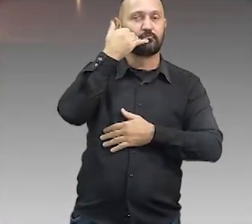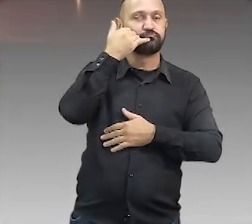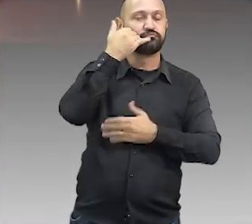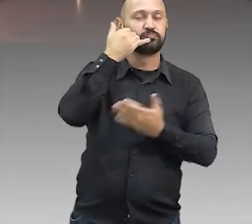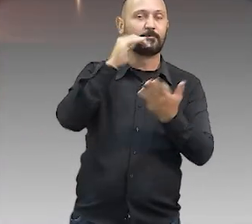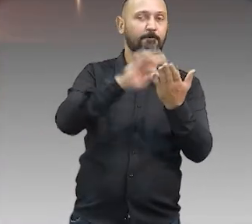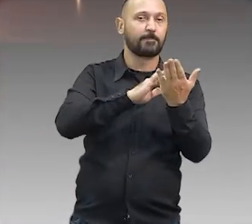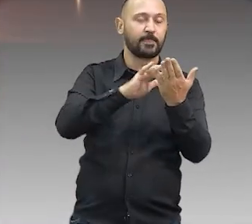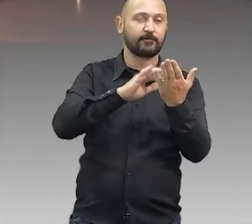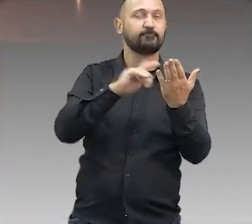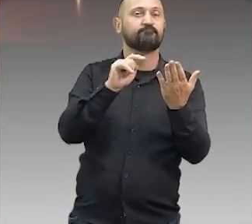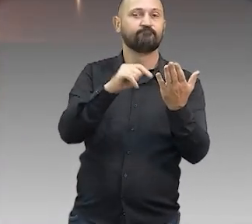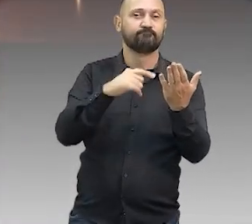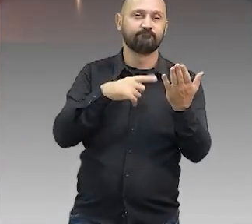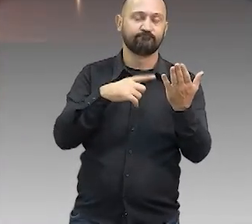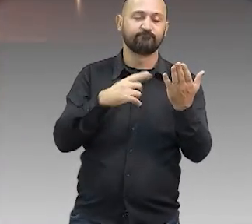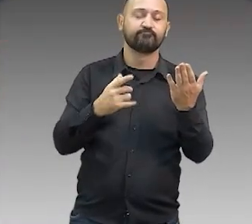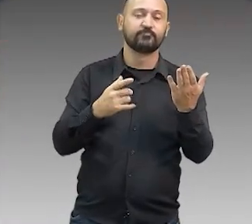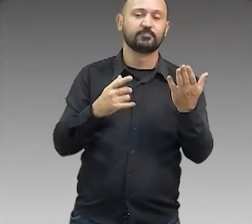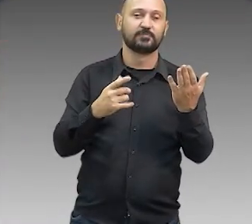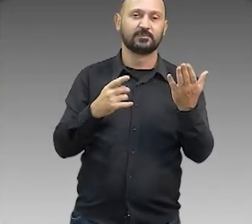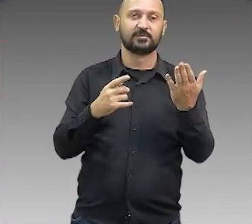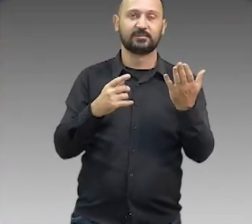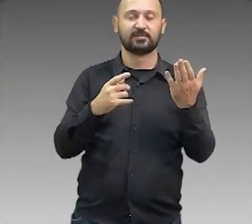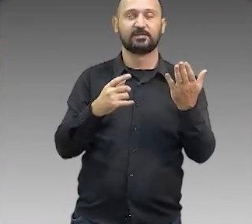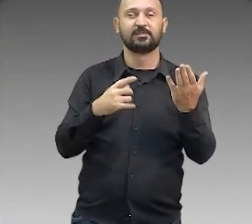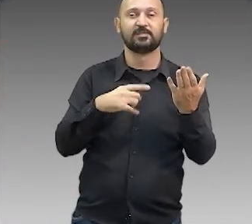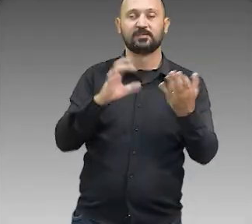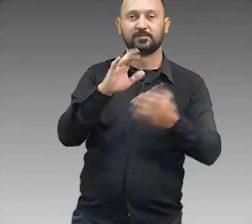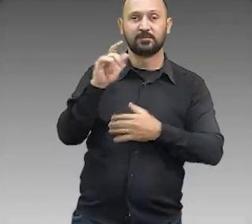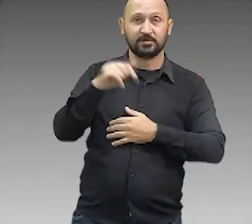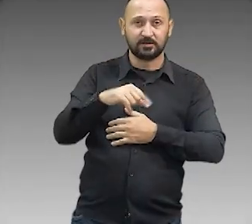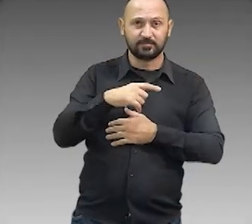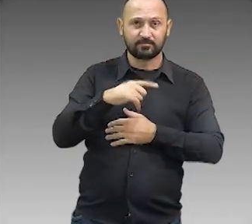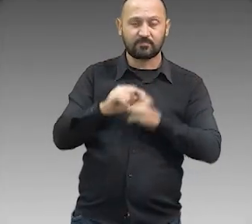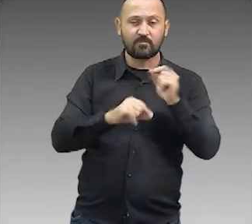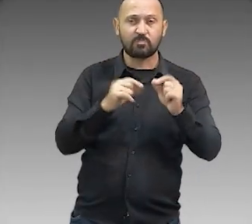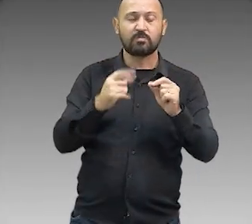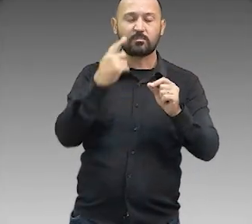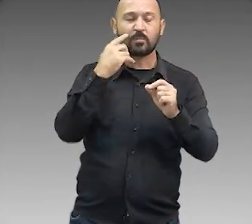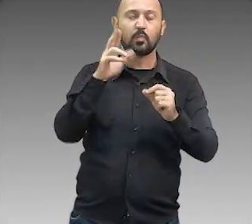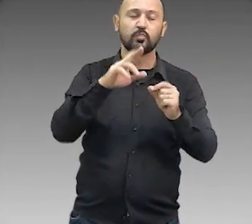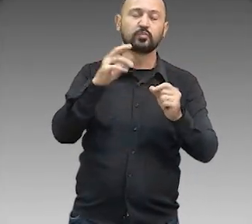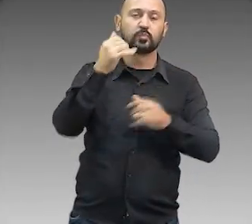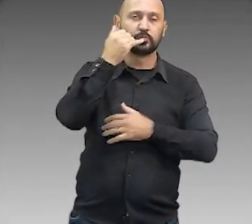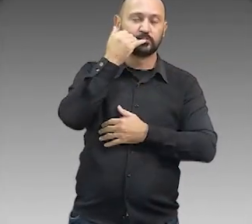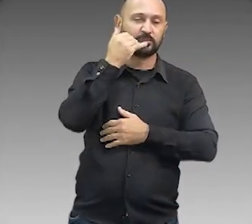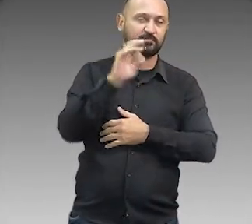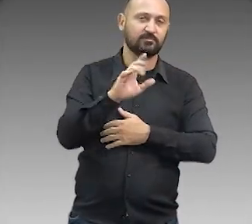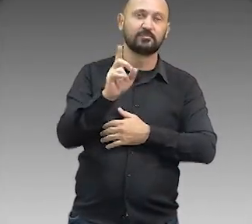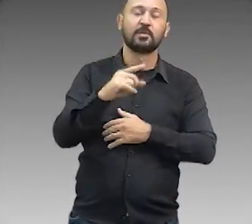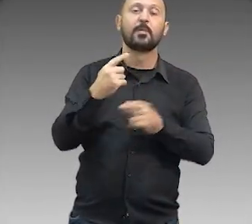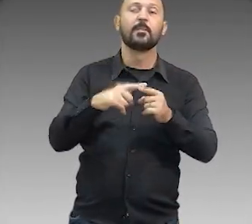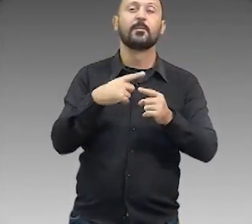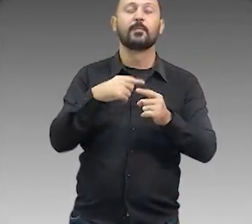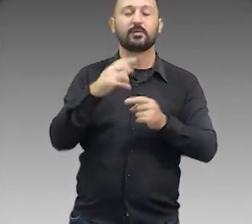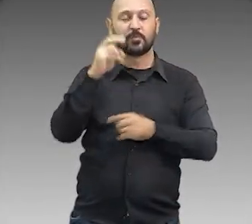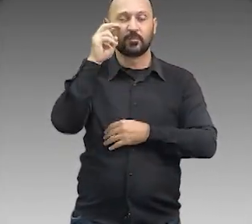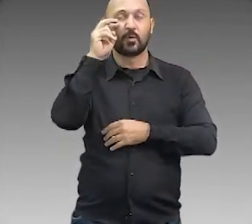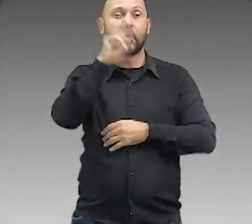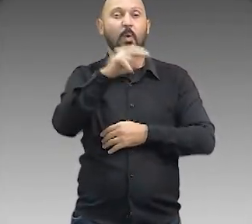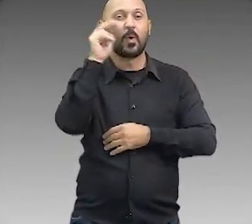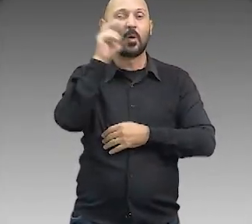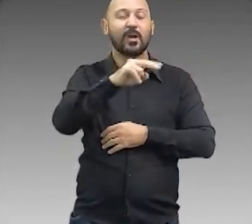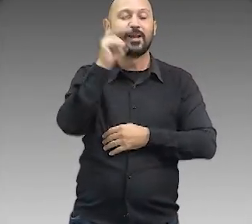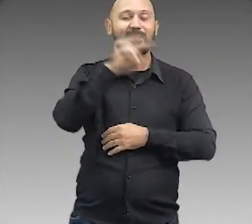o Campo Grande News, acessa pelo celular. E não é porque eu fico stalkeando o Campo Grande News, brincadeira, mas eu sou leitora e